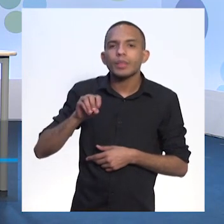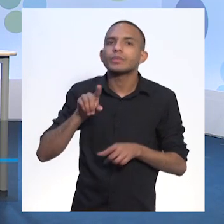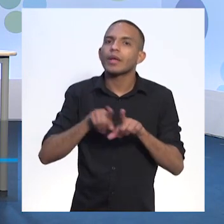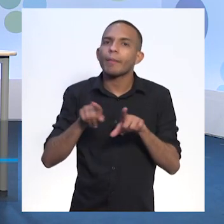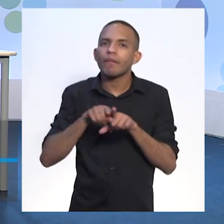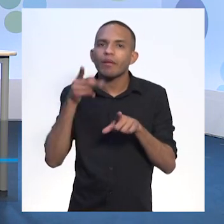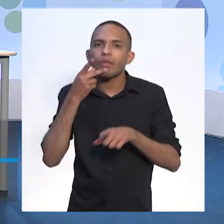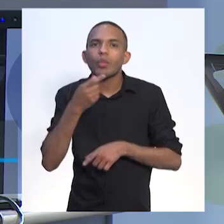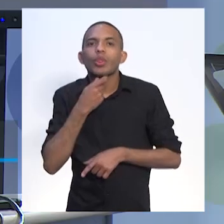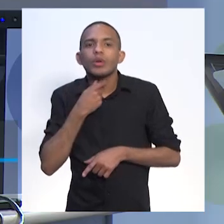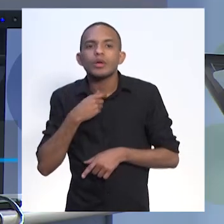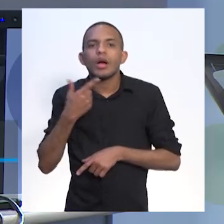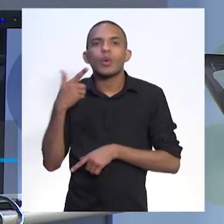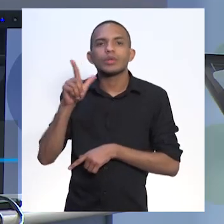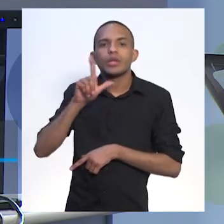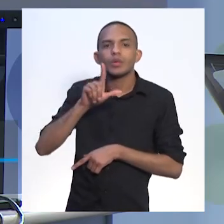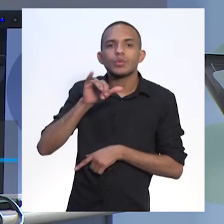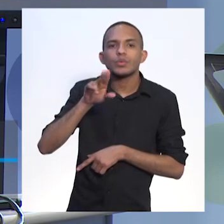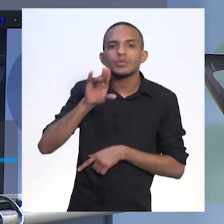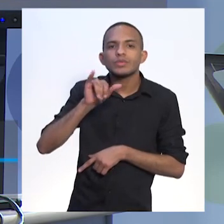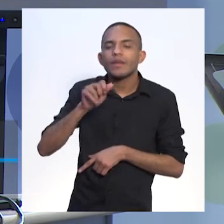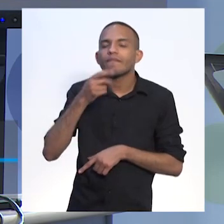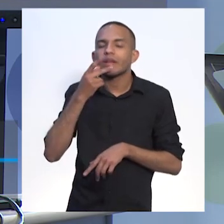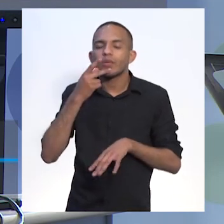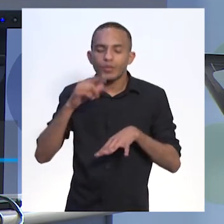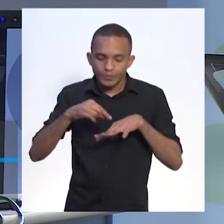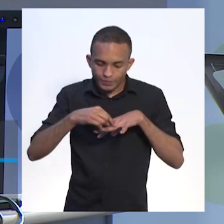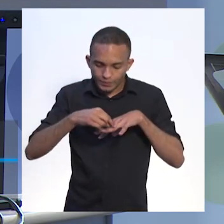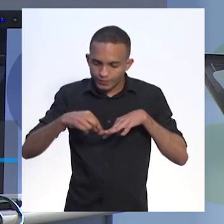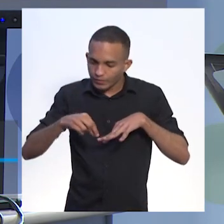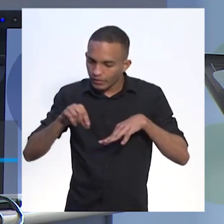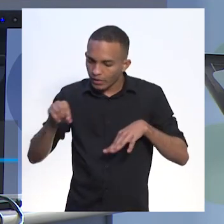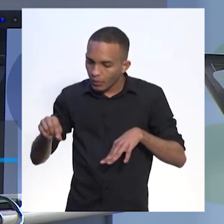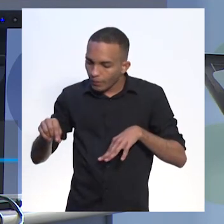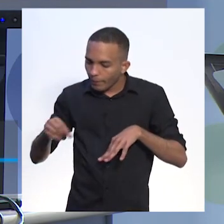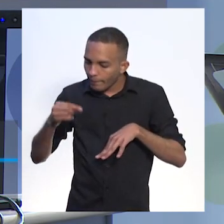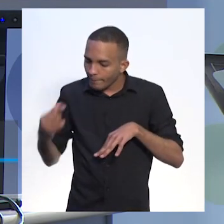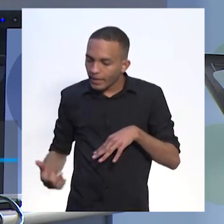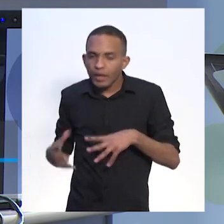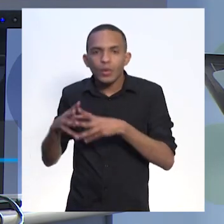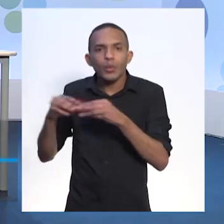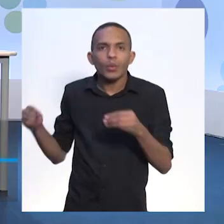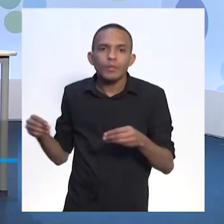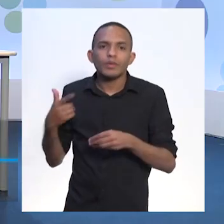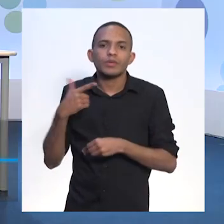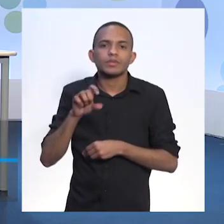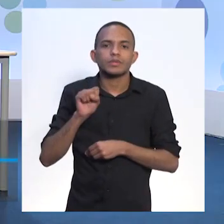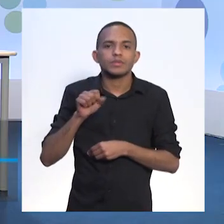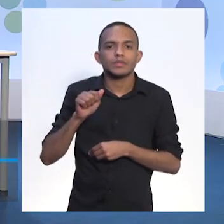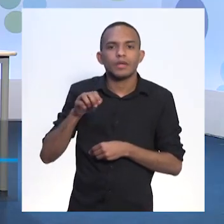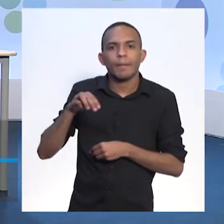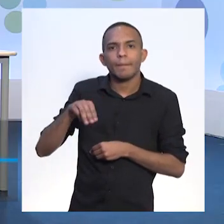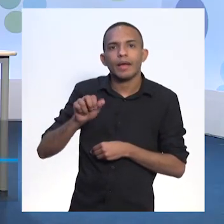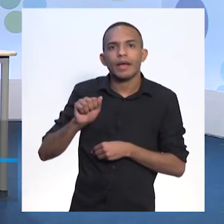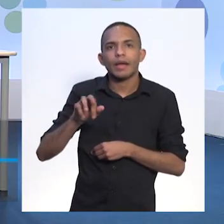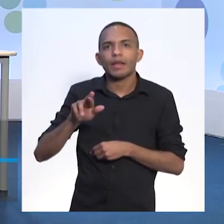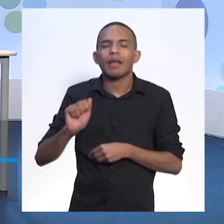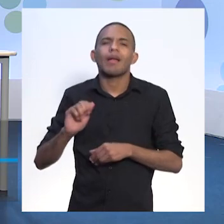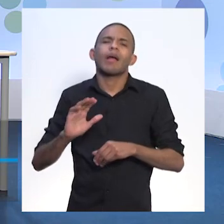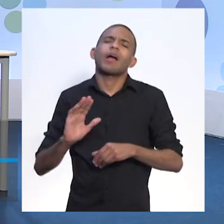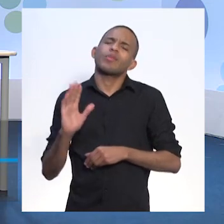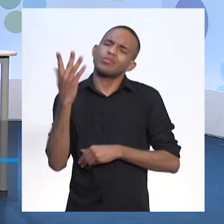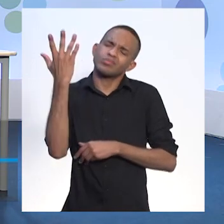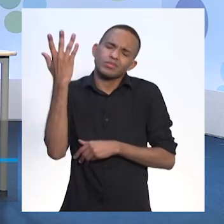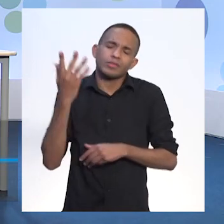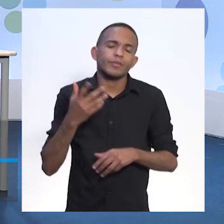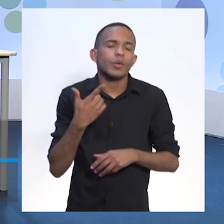Prolúcia colocou, porque ela tirou o anel do dedo e ele caiu, sumiu. A Samara colocou por acidente. Por acidente.